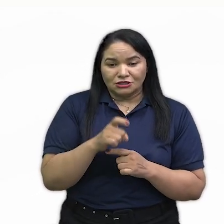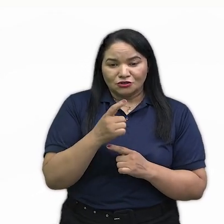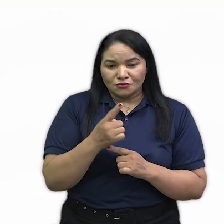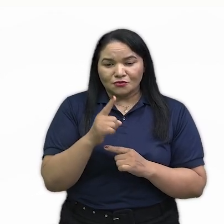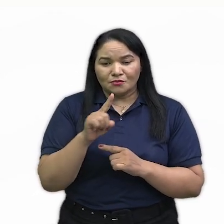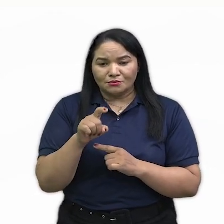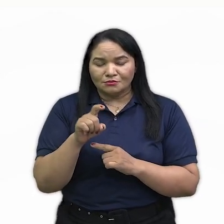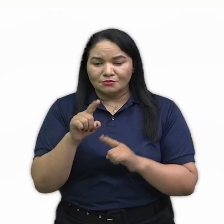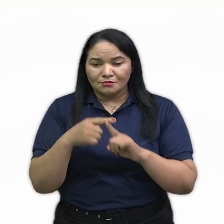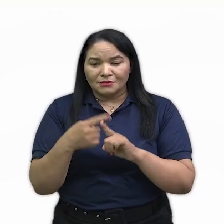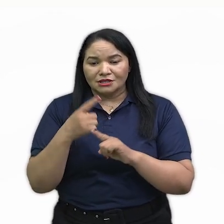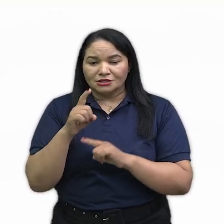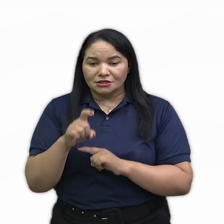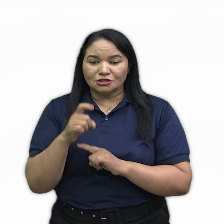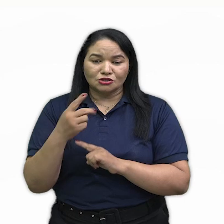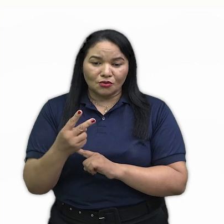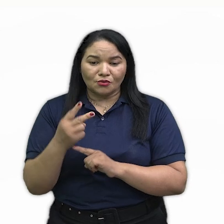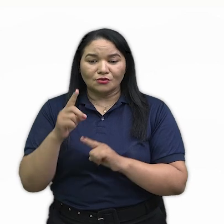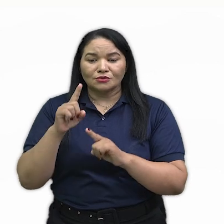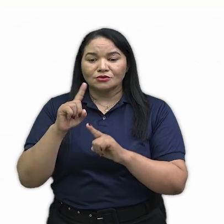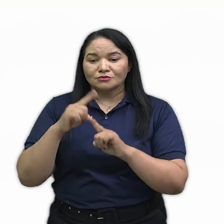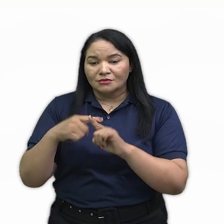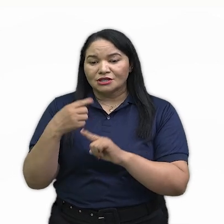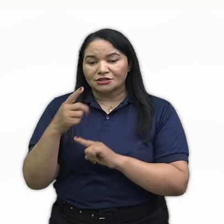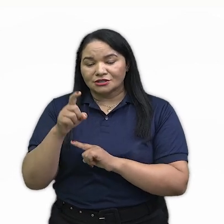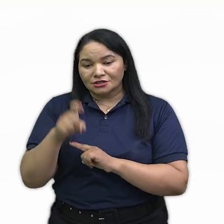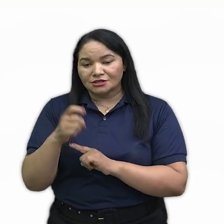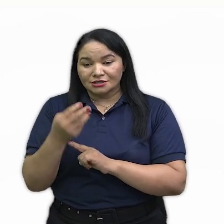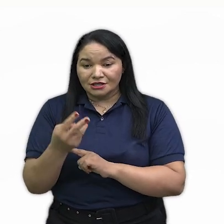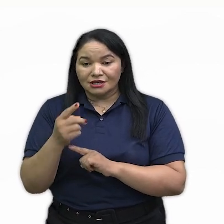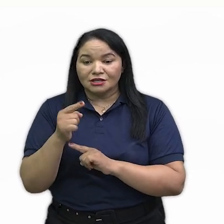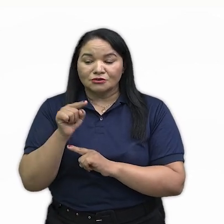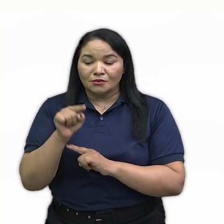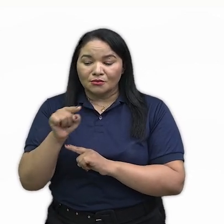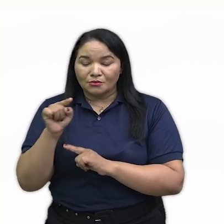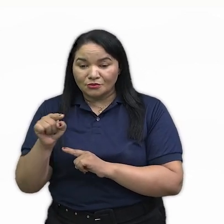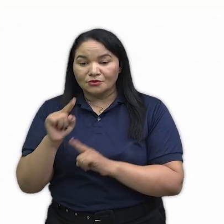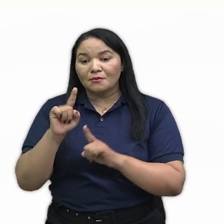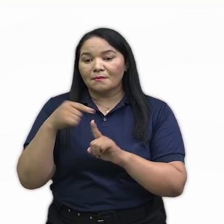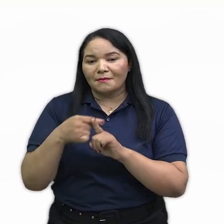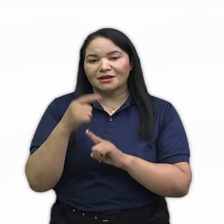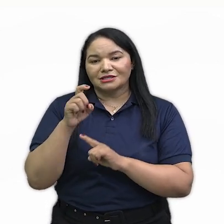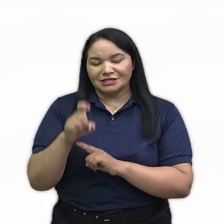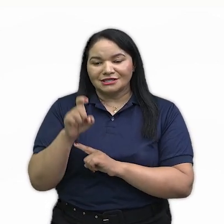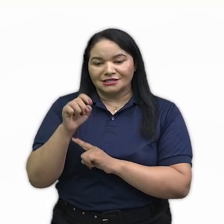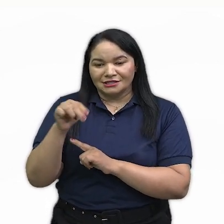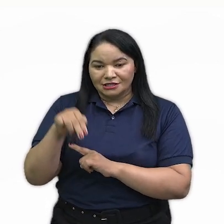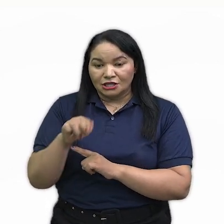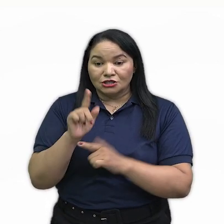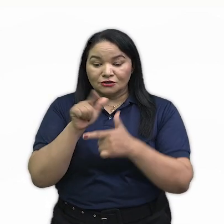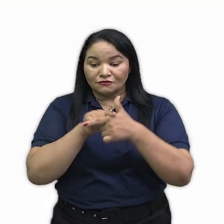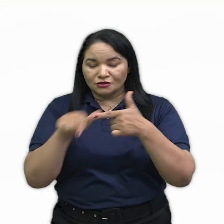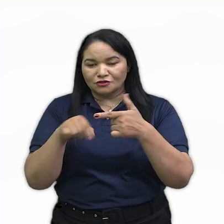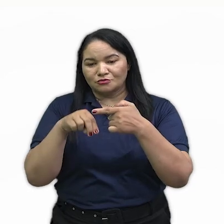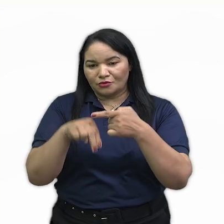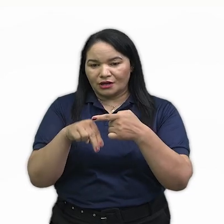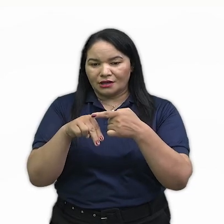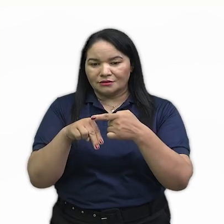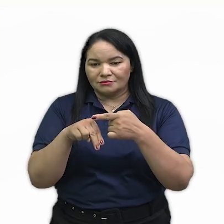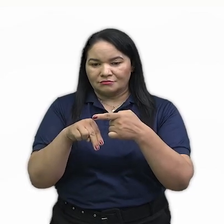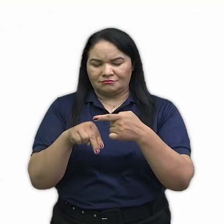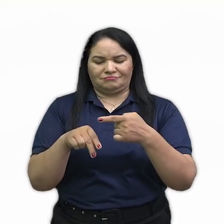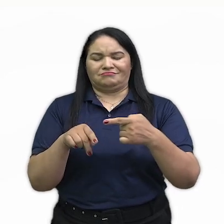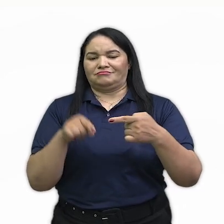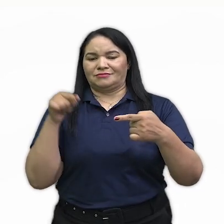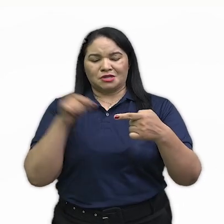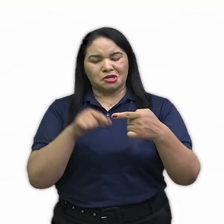mais x2 mais x3, pontinho, pontinho, pontinho, mais xn. Tudo isso dividido por n. O que